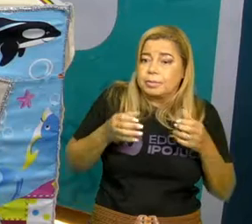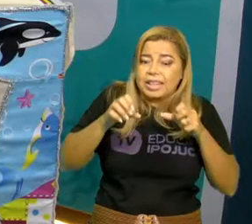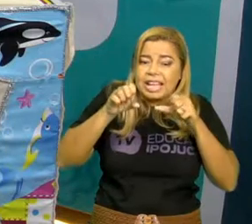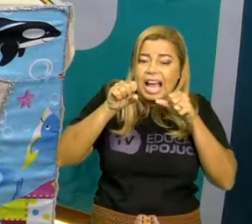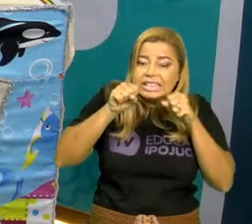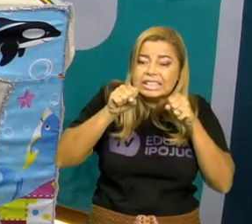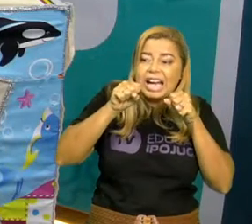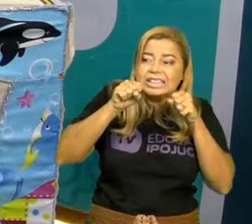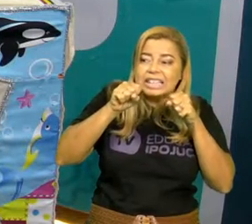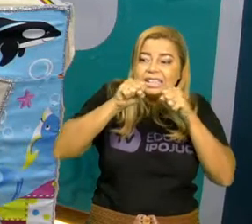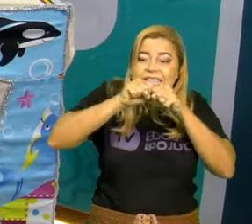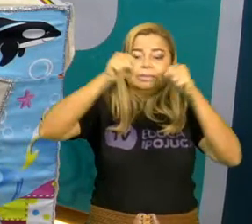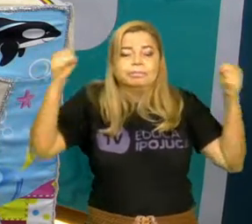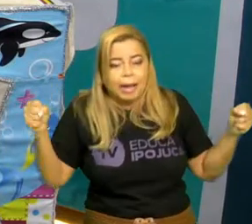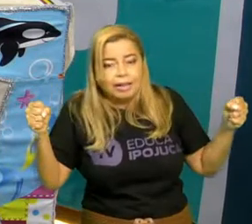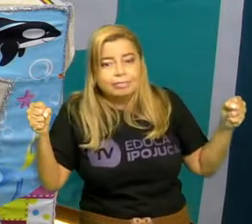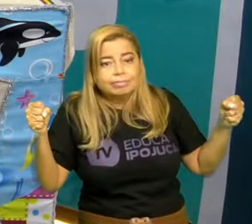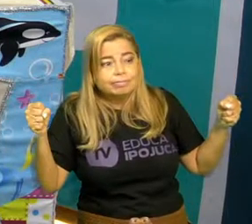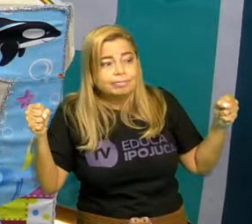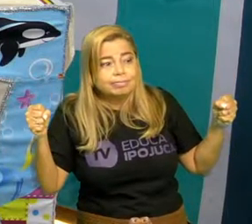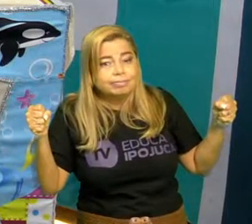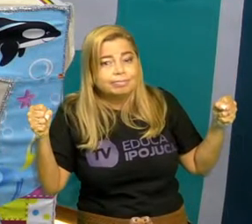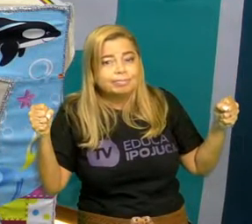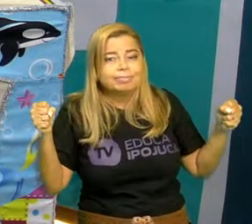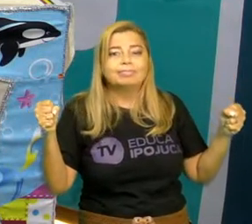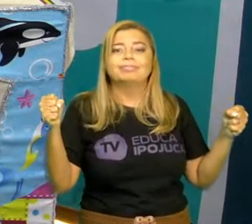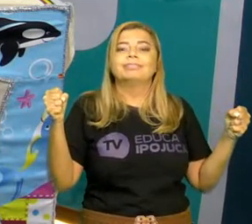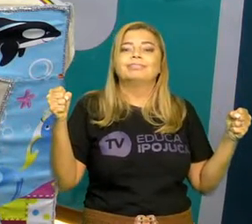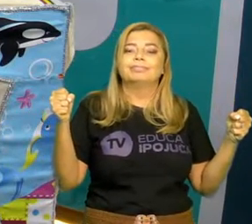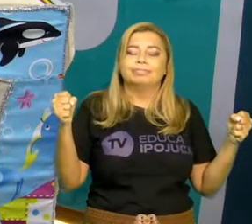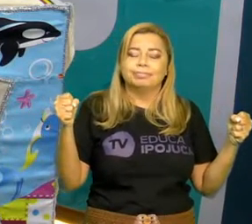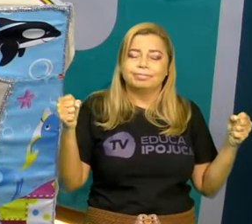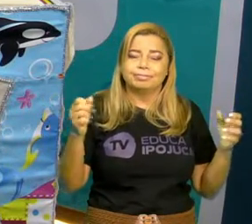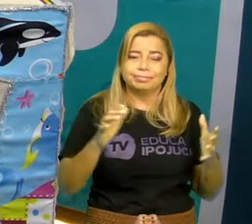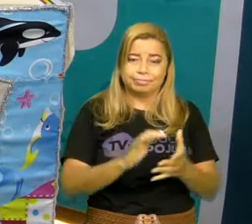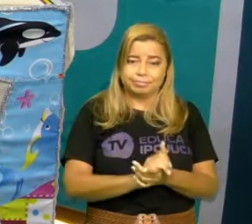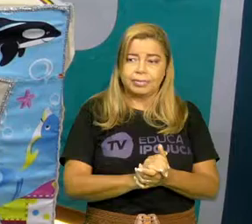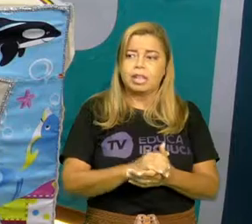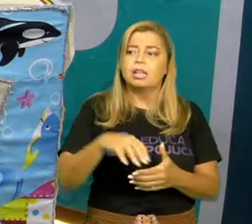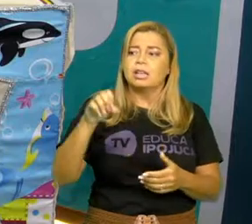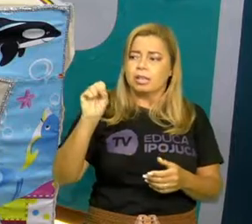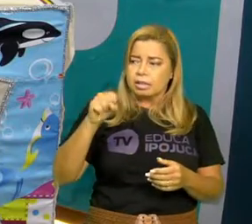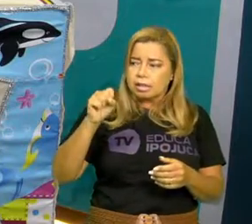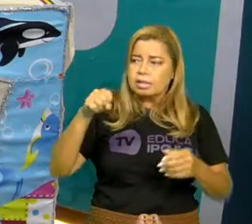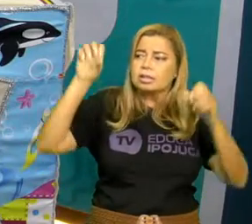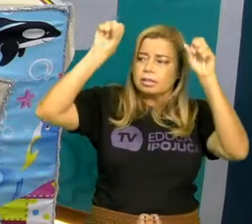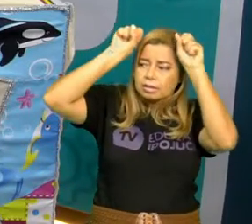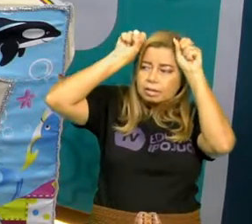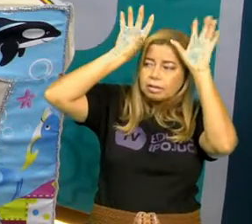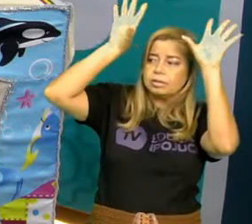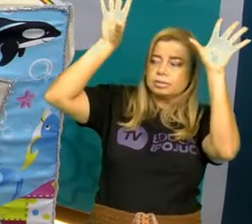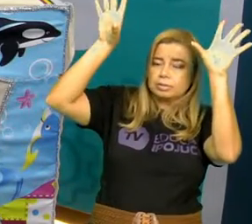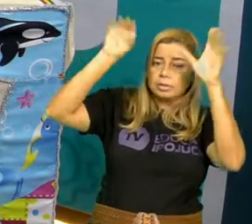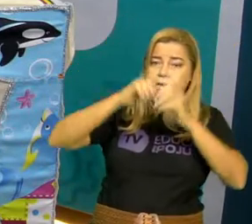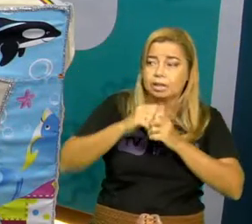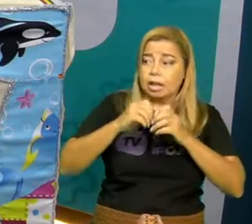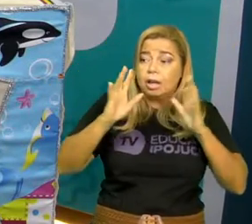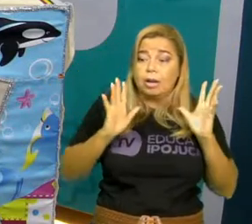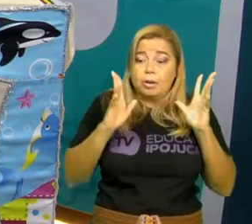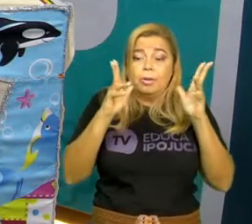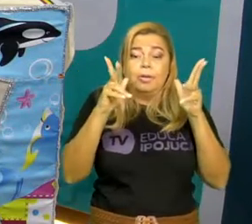aquela rede, paf, se rasgou. E foi. Isso mesmo, leiturinha. E o leão que